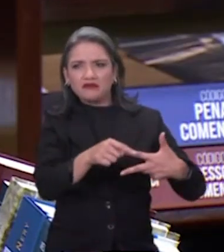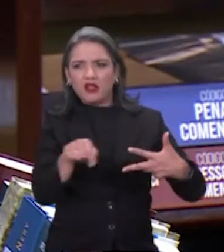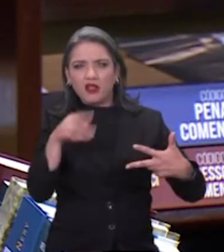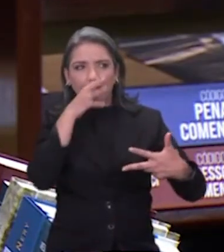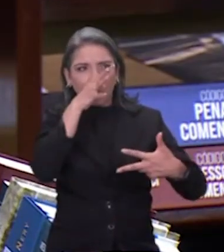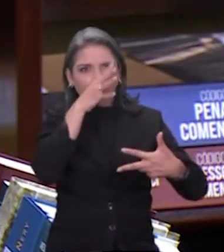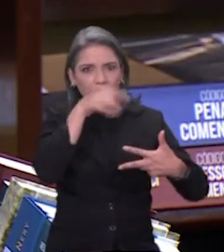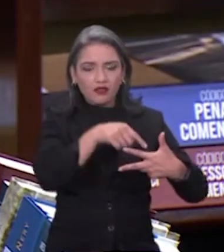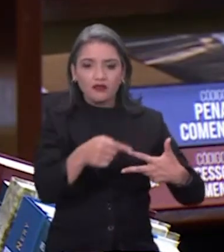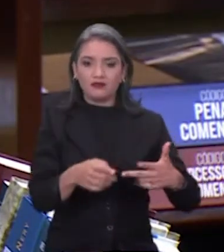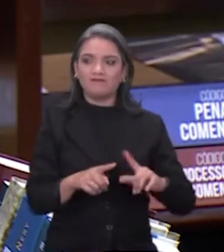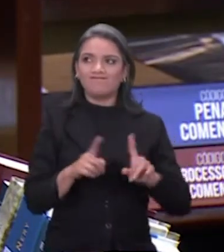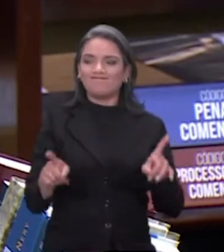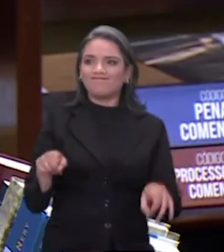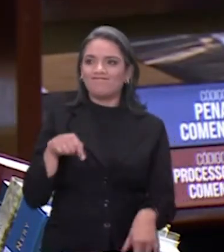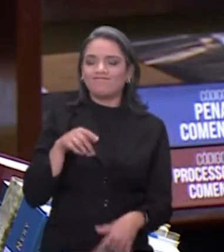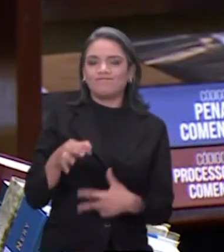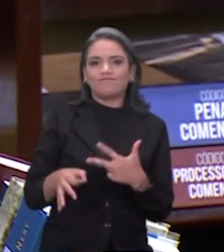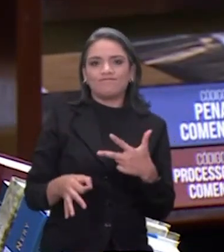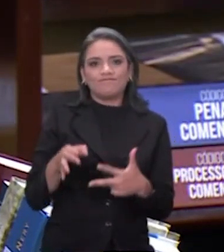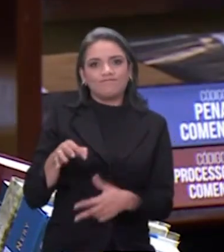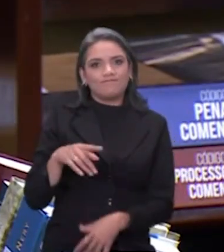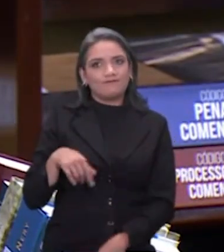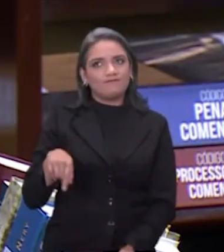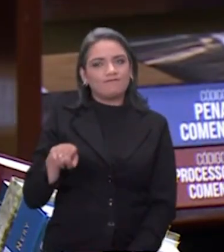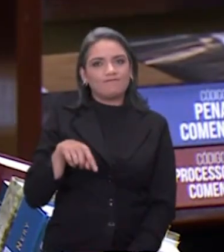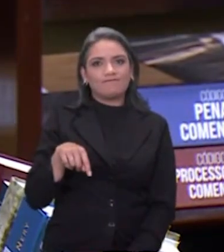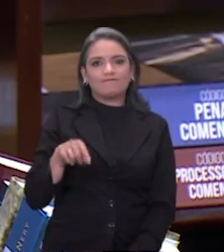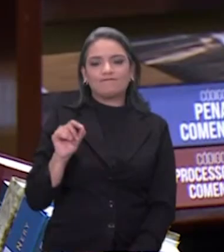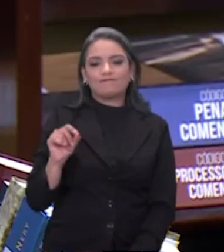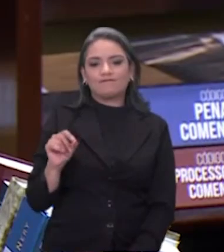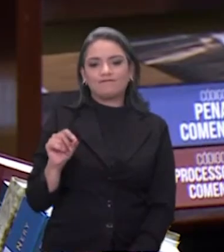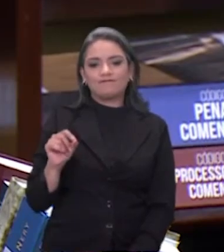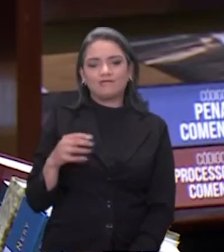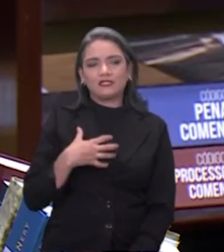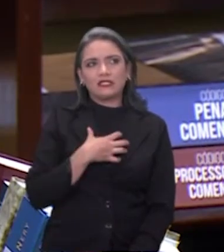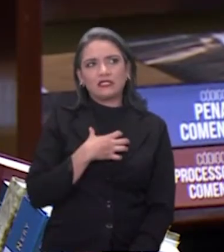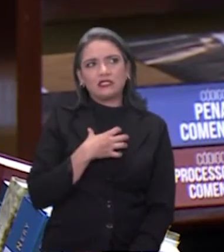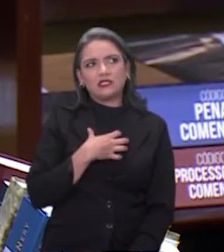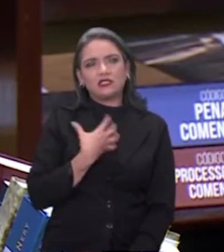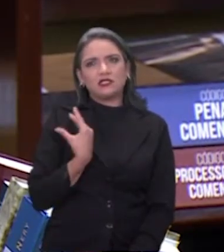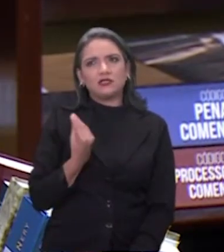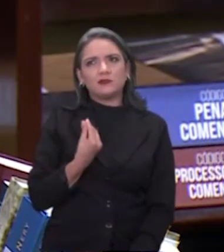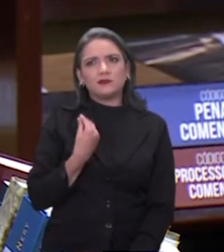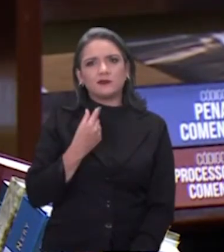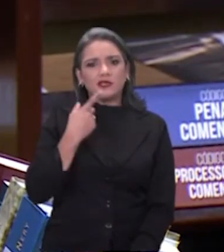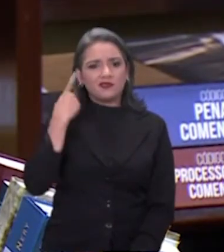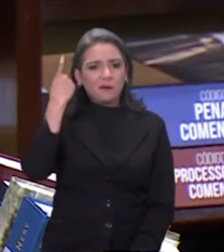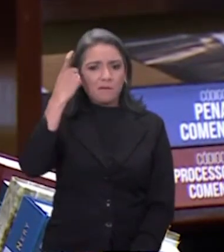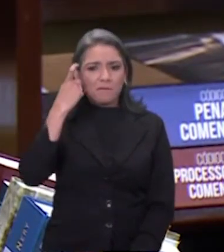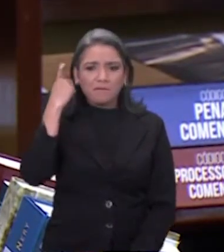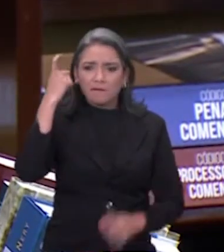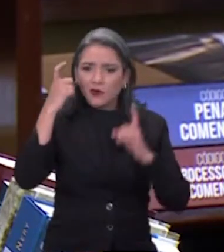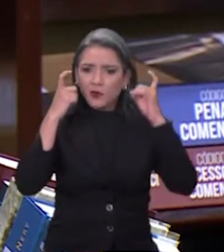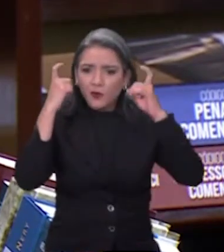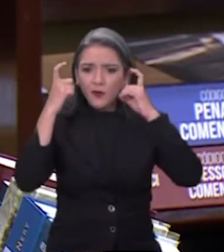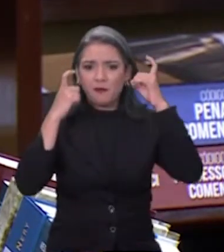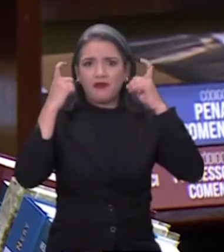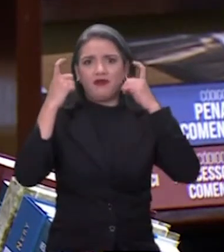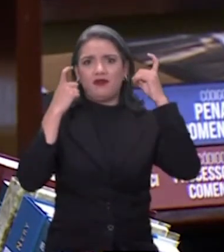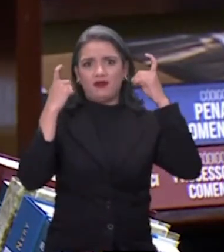para o judiciário, é uma preocupação cara e muito